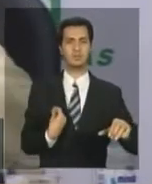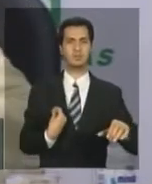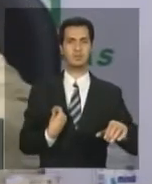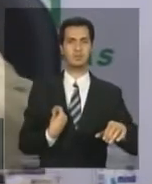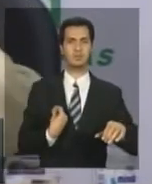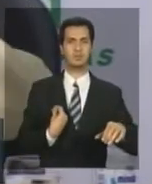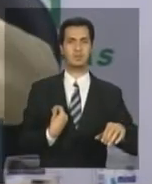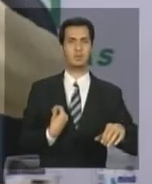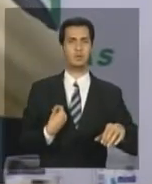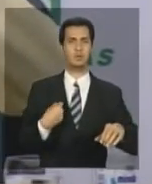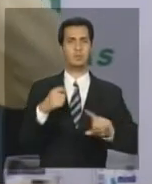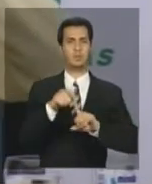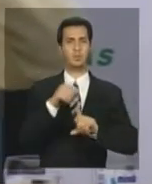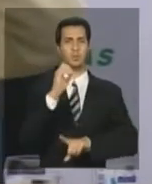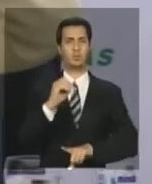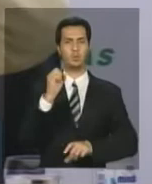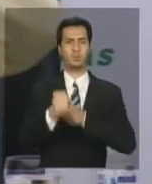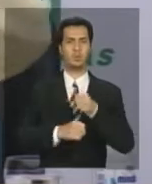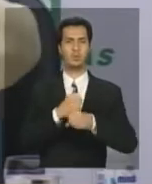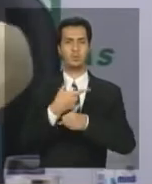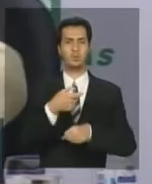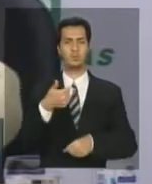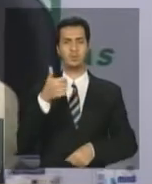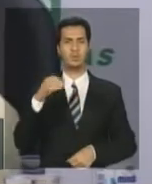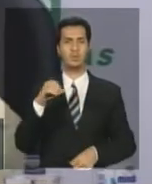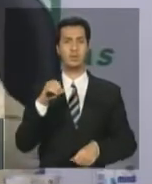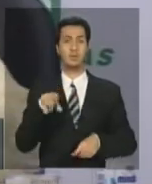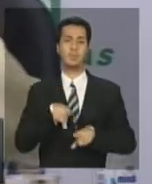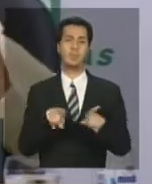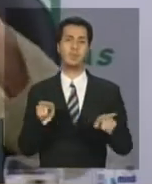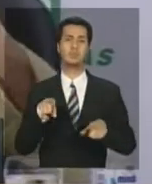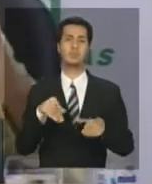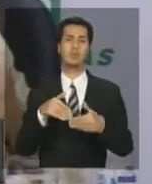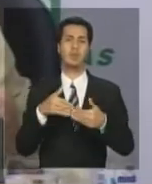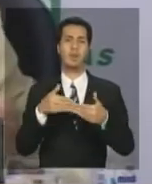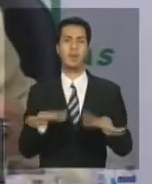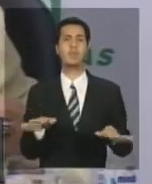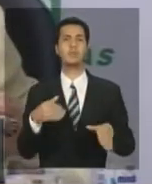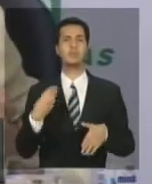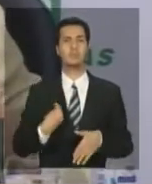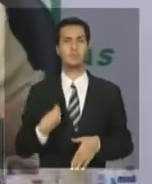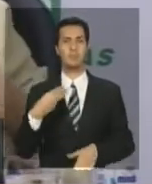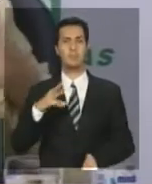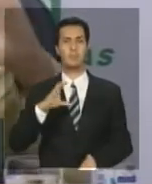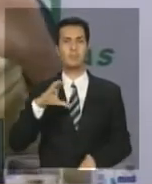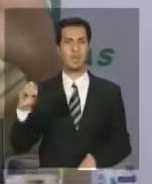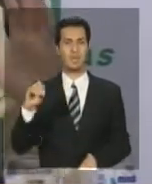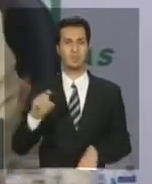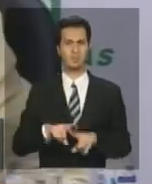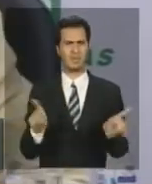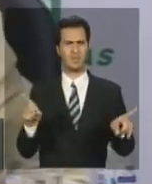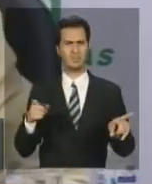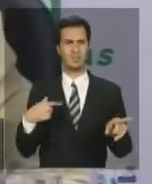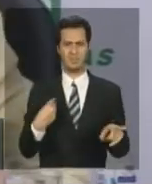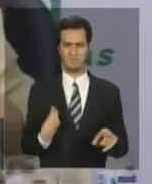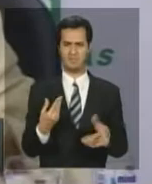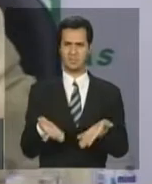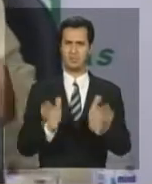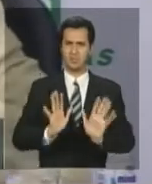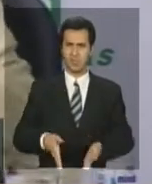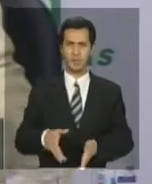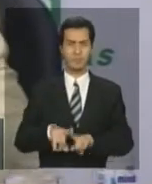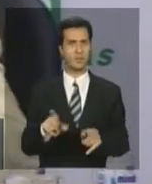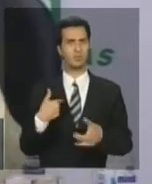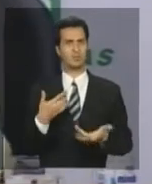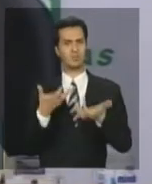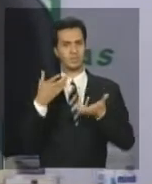de 2010, ele entrou em operação em março de 2011. Não é porque ele entrou em operação que eu não quero mais saber por quê. O tempo